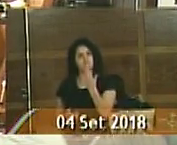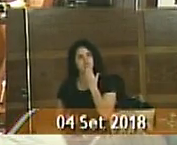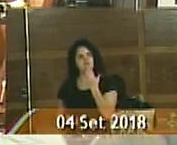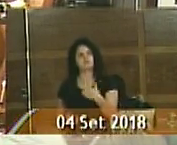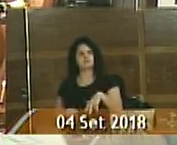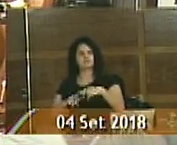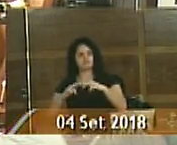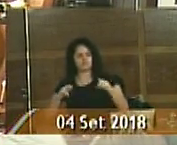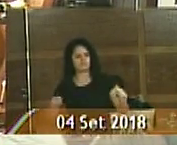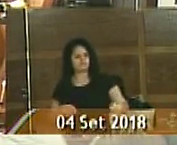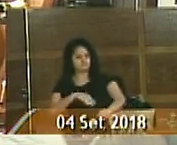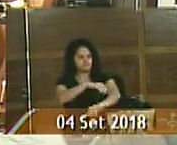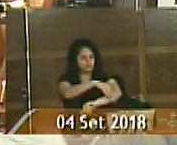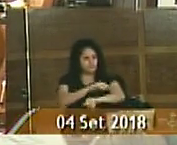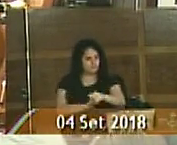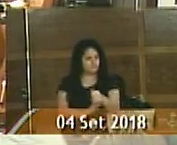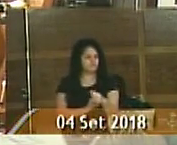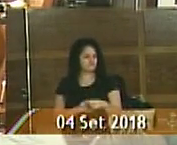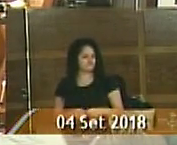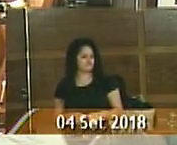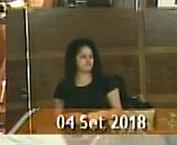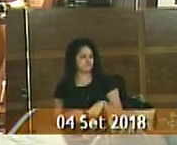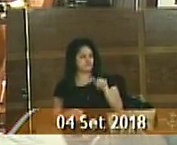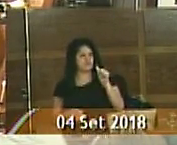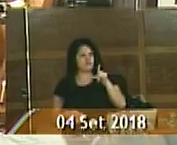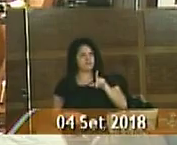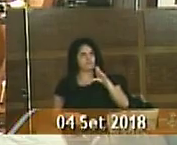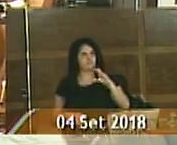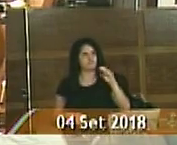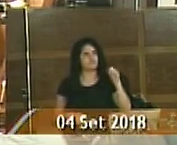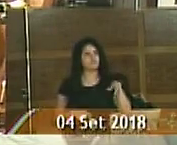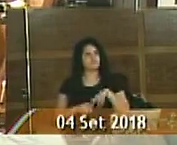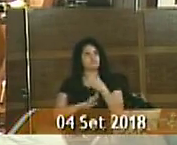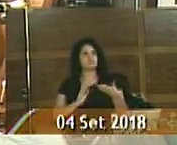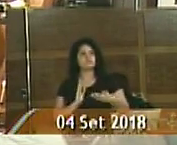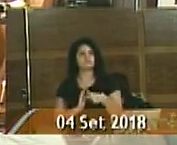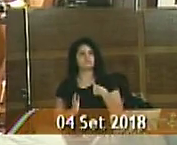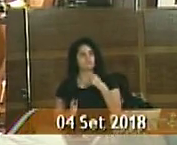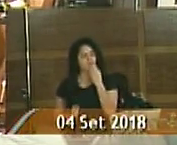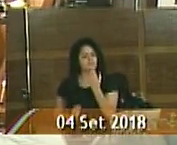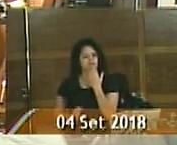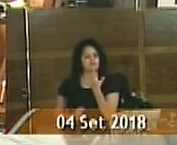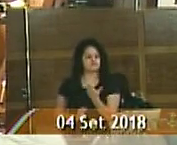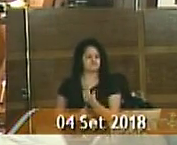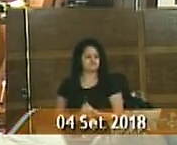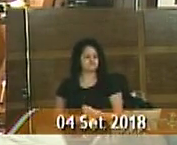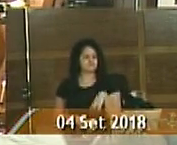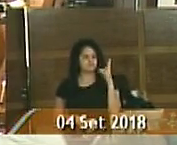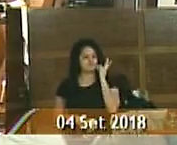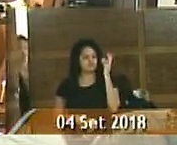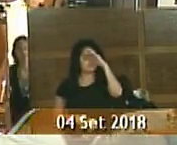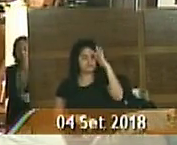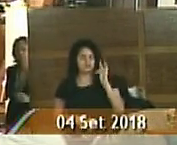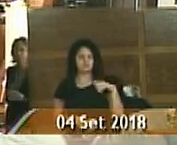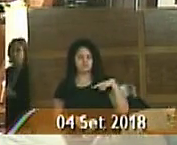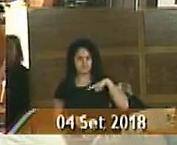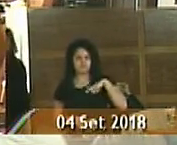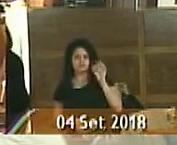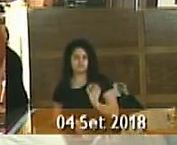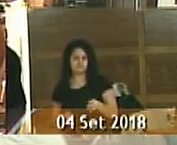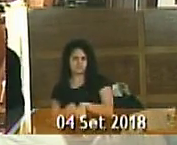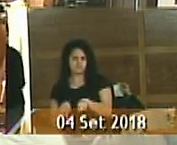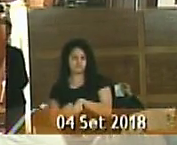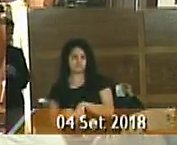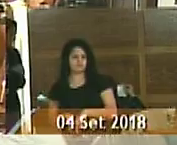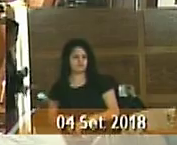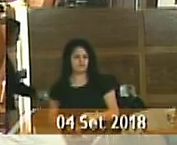curativo, material para curativo, álcool, tudo. Eu peço para lá. O vereador Timóteo também tem certeza. Então,